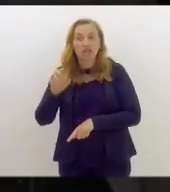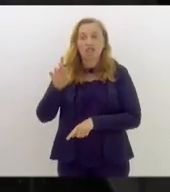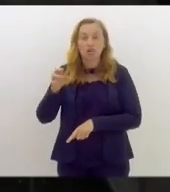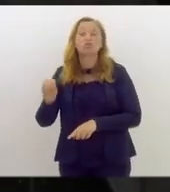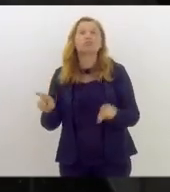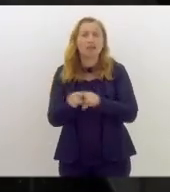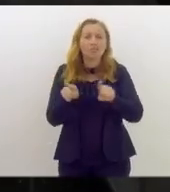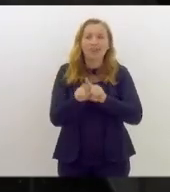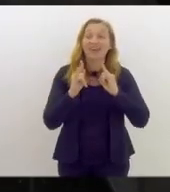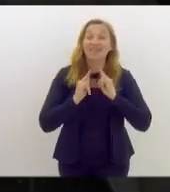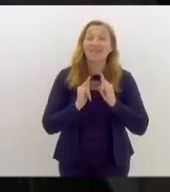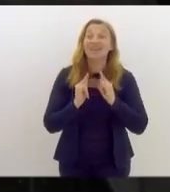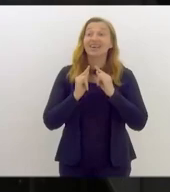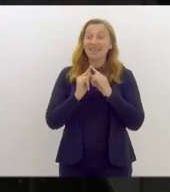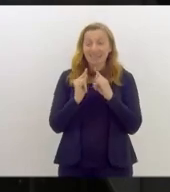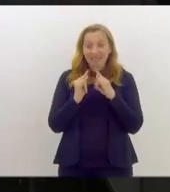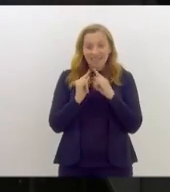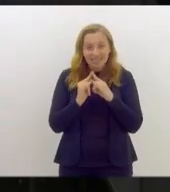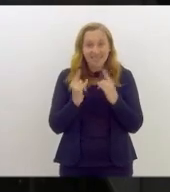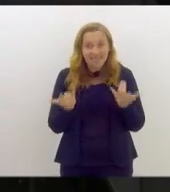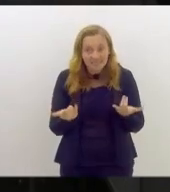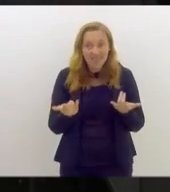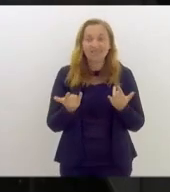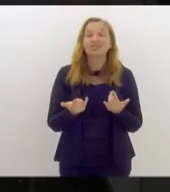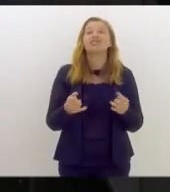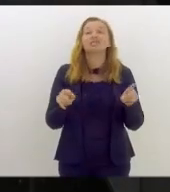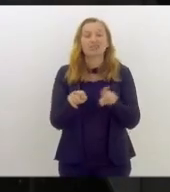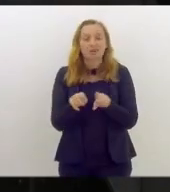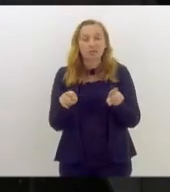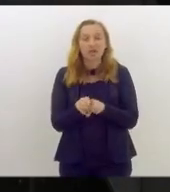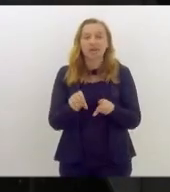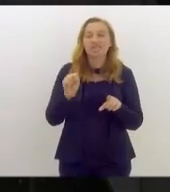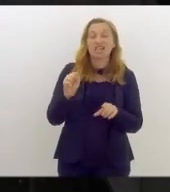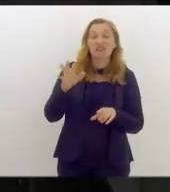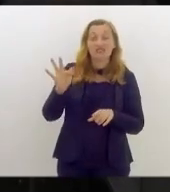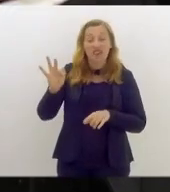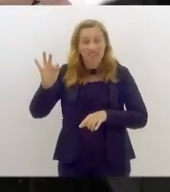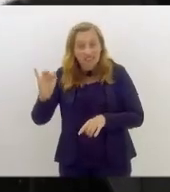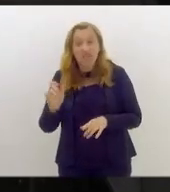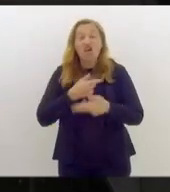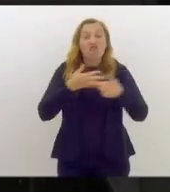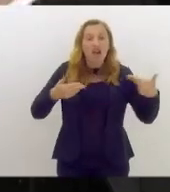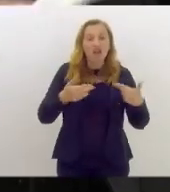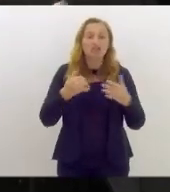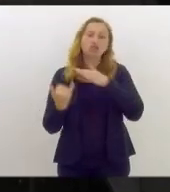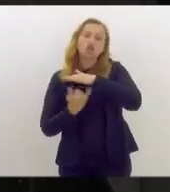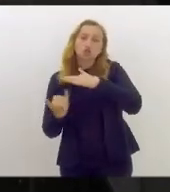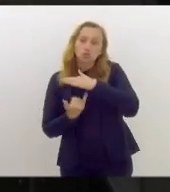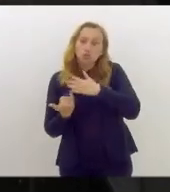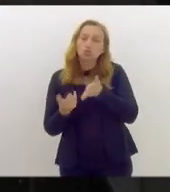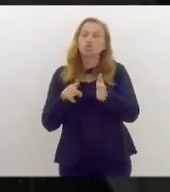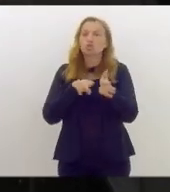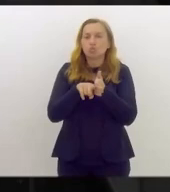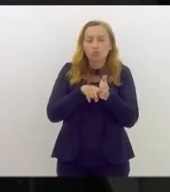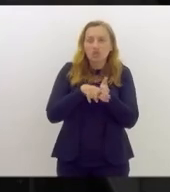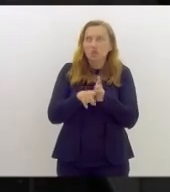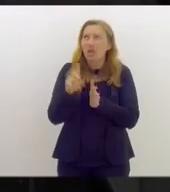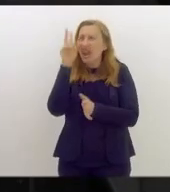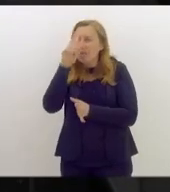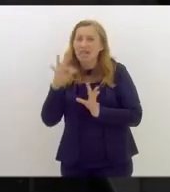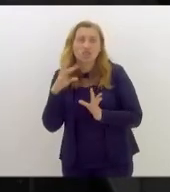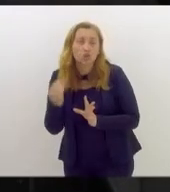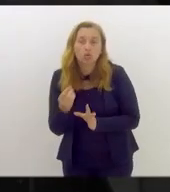além do Instituto Benjamin Constant aí além do CEFET e vários institutos de pesquisa eu não consigo lembrar de todos aqui